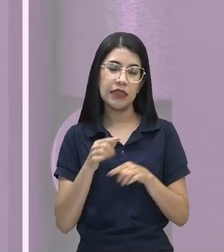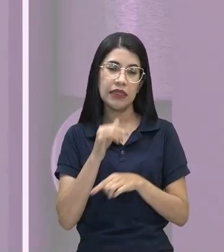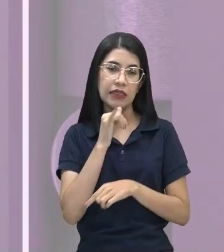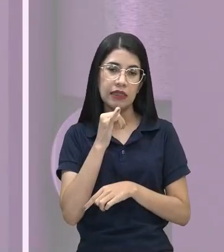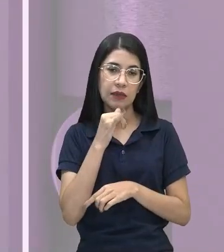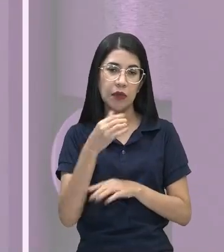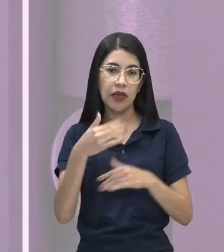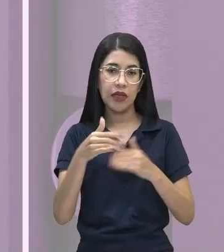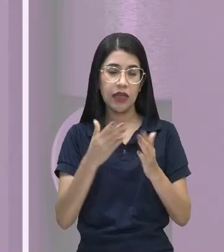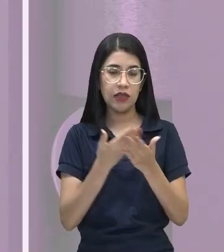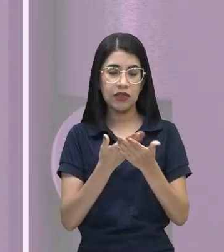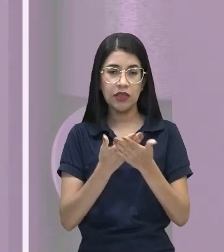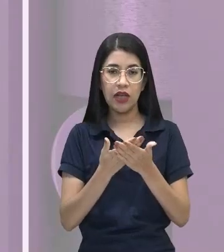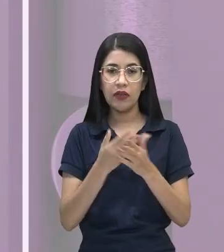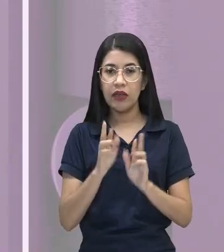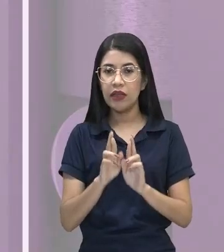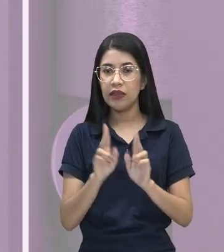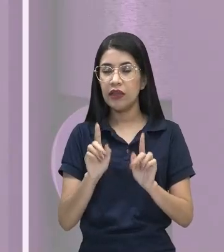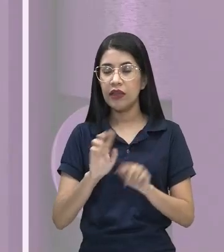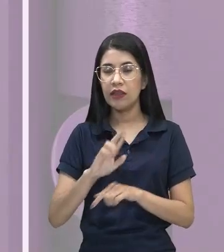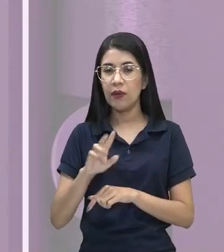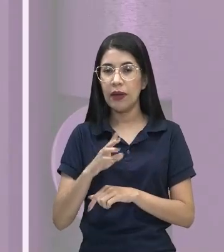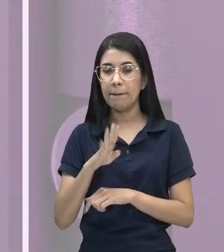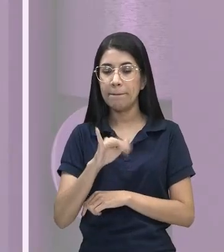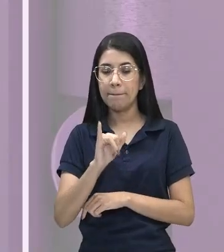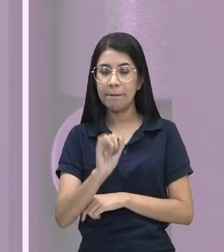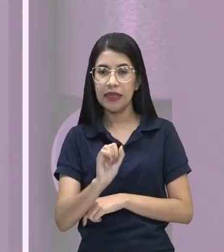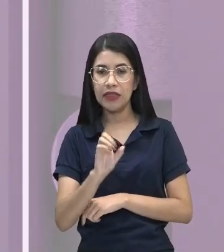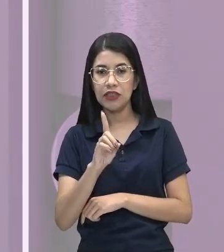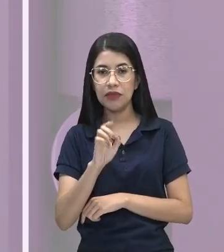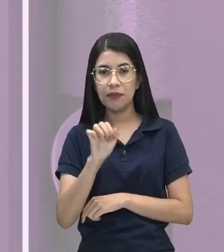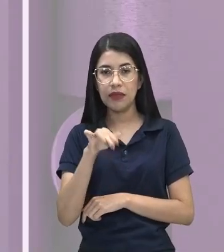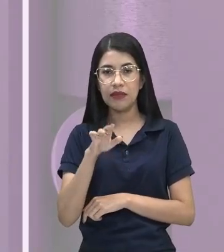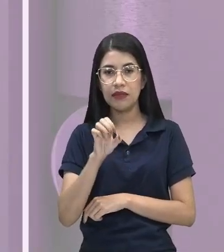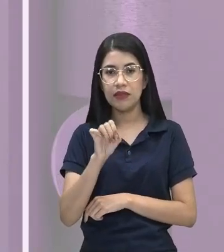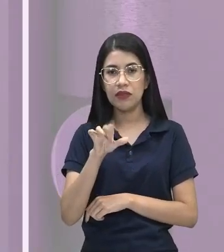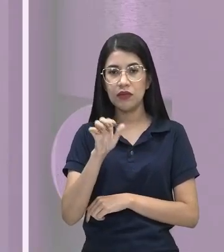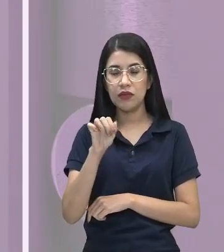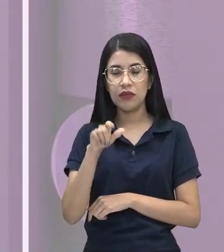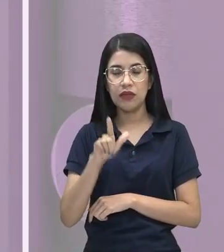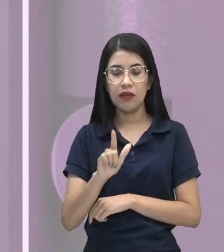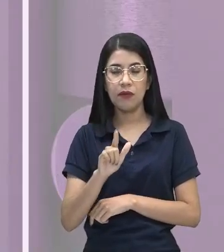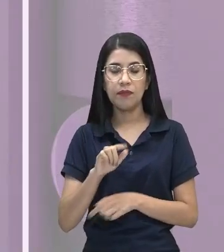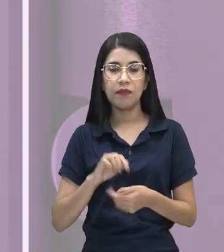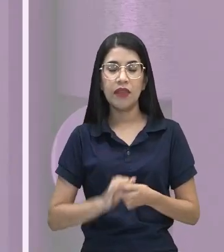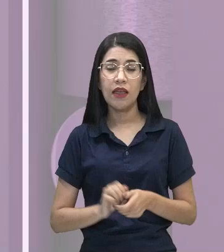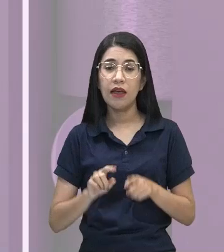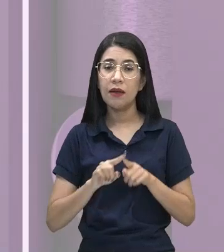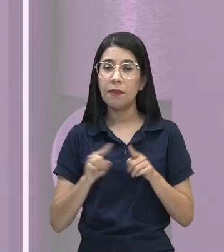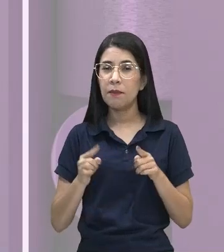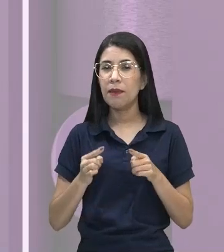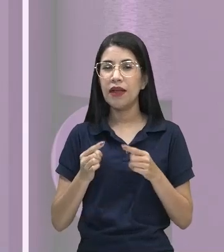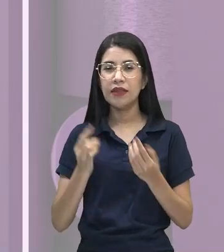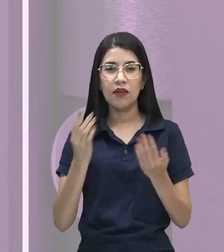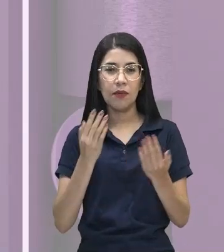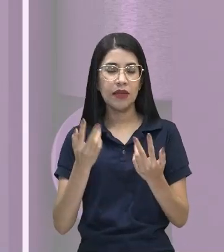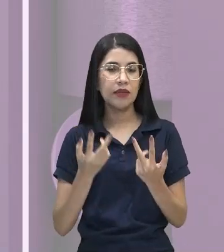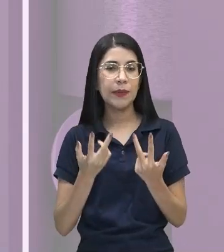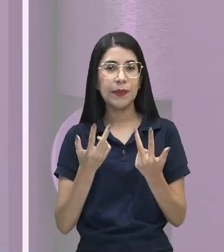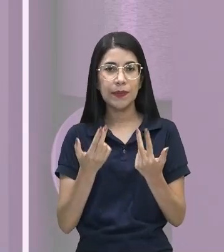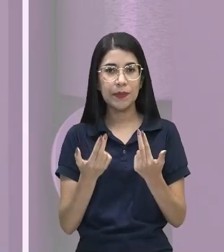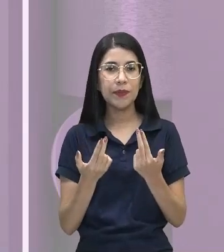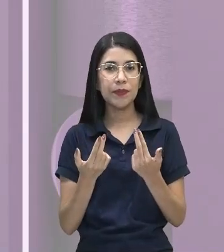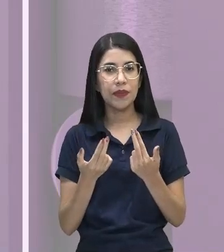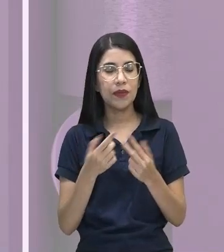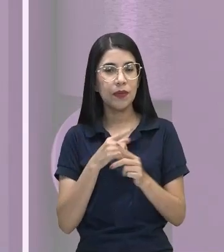não seja uma figura bidimensional, ou seja, não seja uma figura plana. Mas a ideia aqui é a mesma, tá?